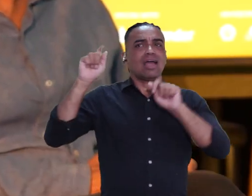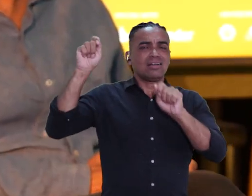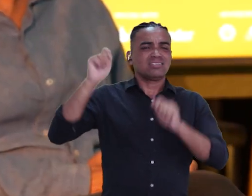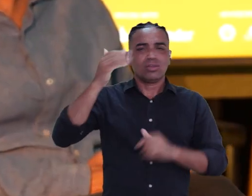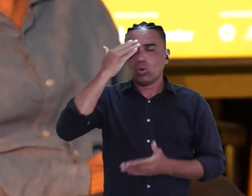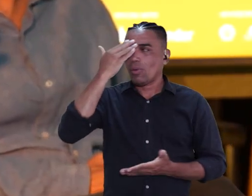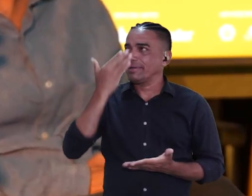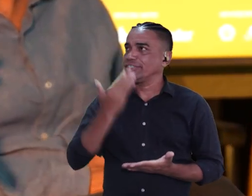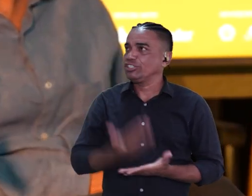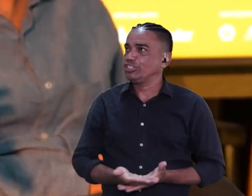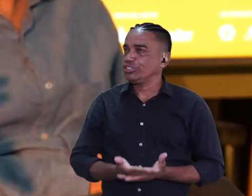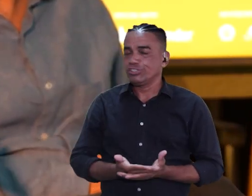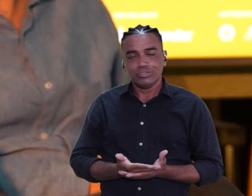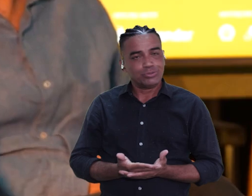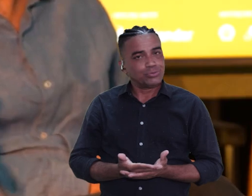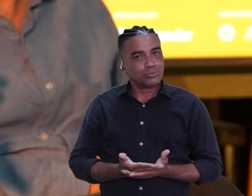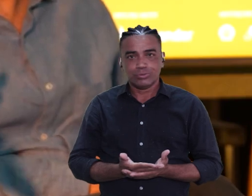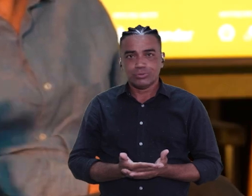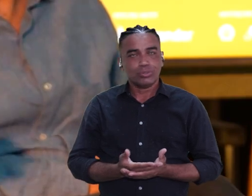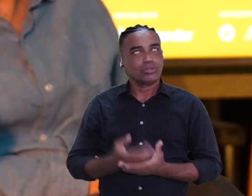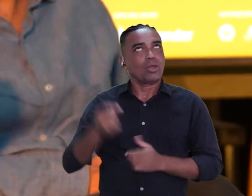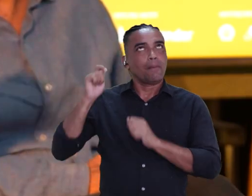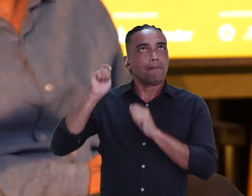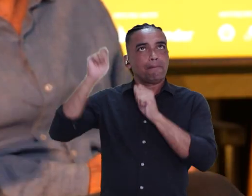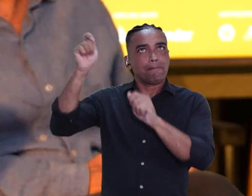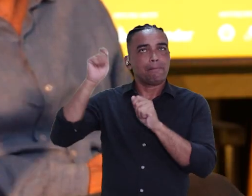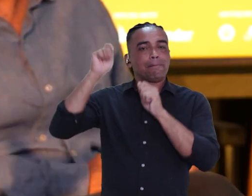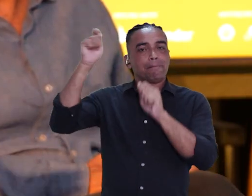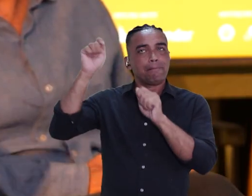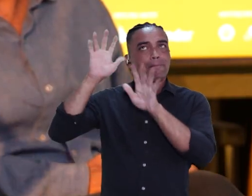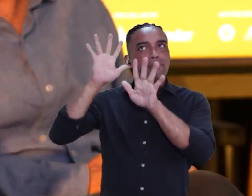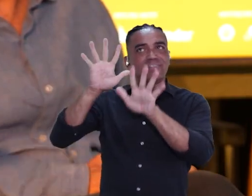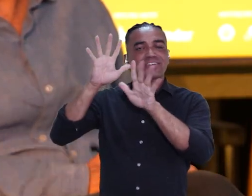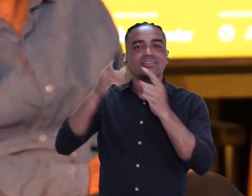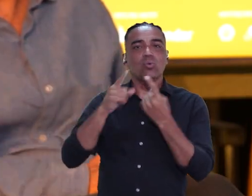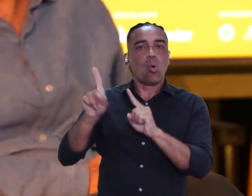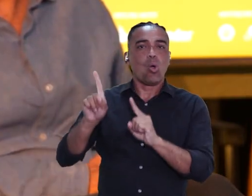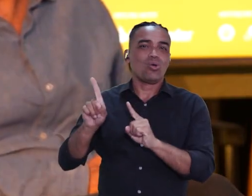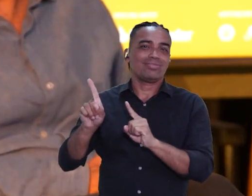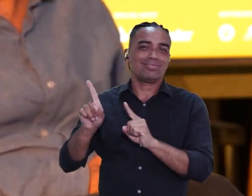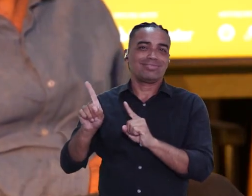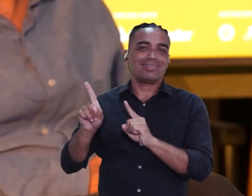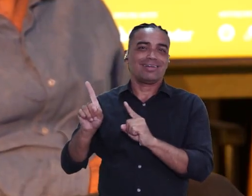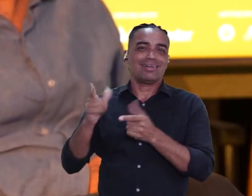eu não acredito que eu ainda estou me manifestando ou protestando contra isso,